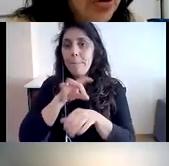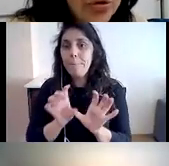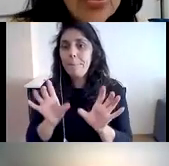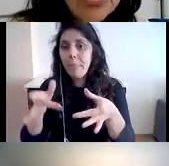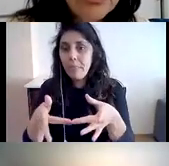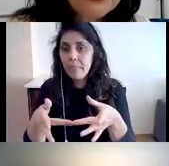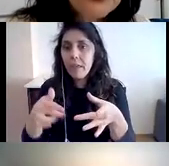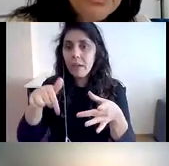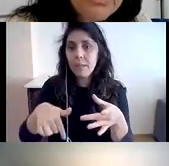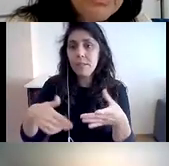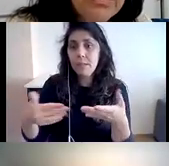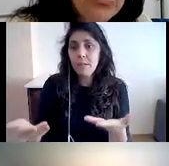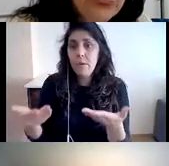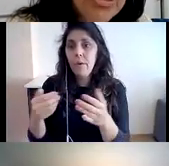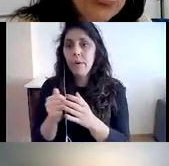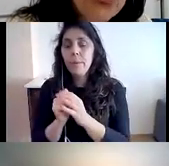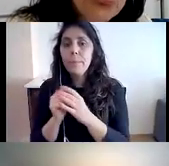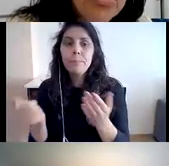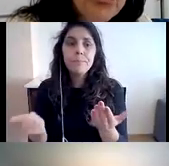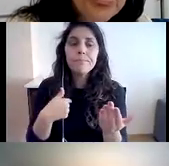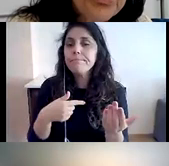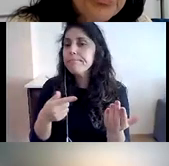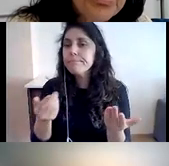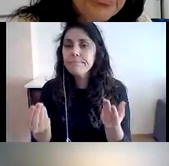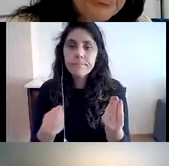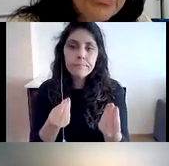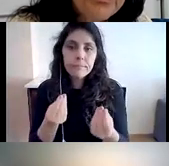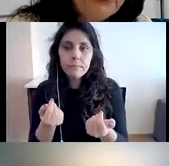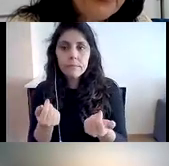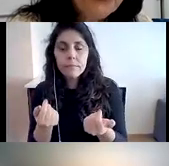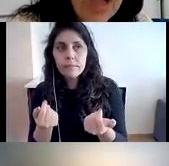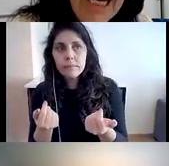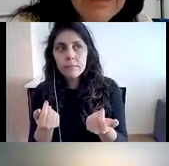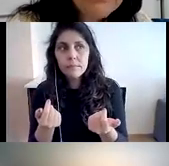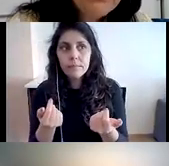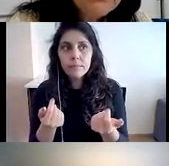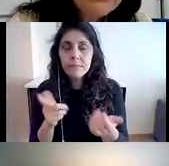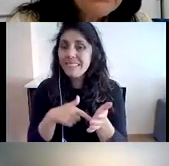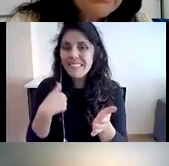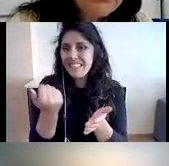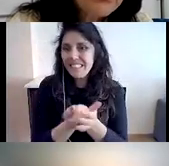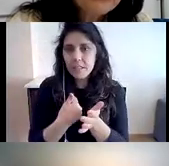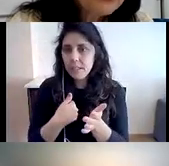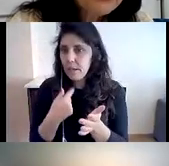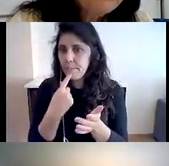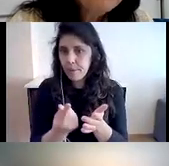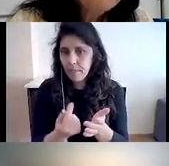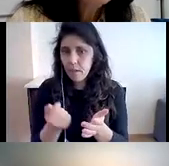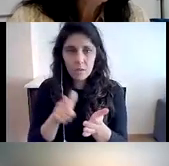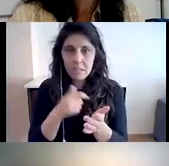nos nossos dias. Eu não deixo sempre de evocar aquilo